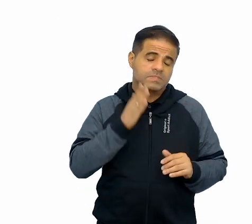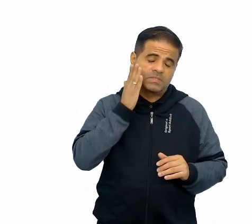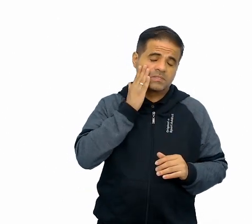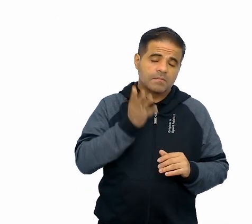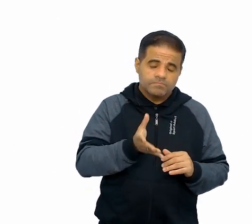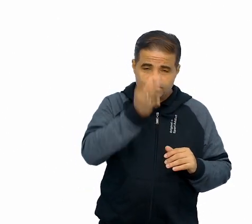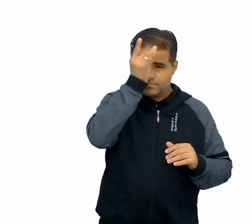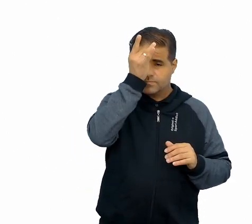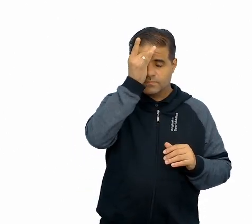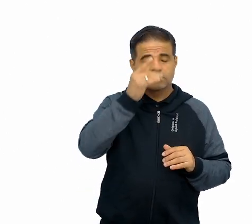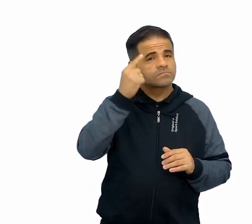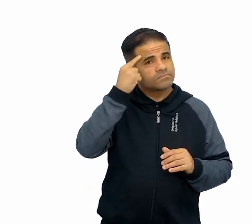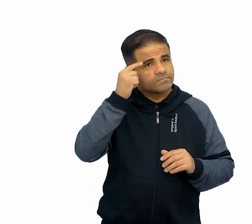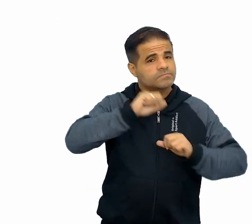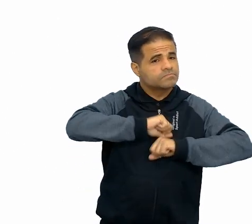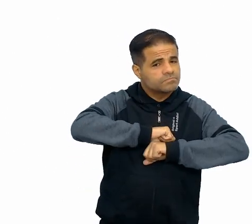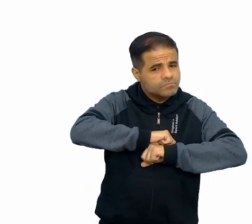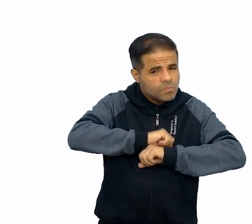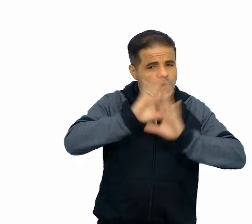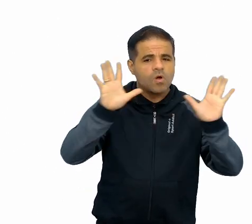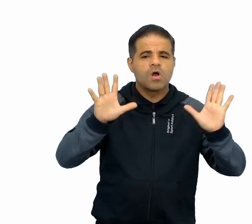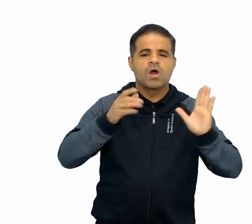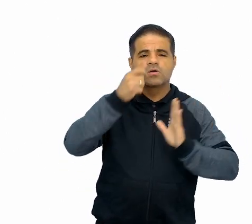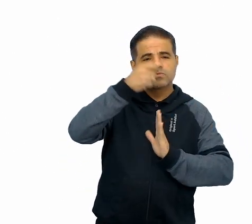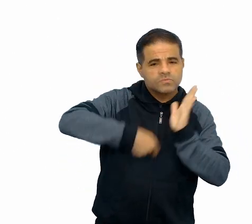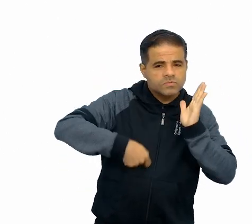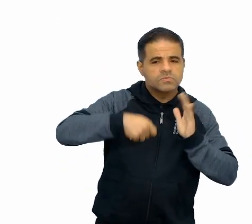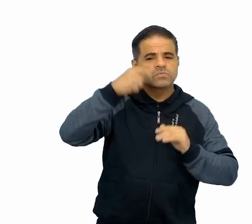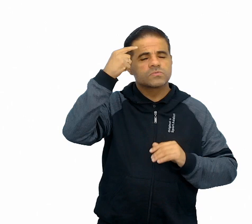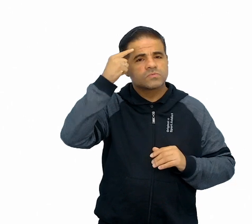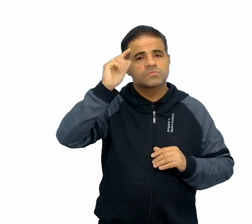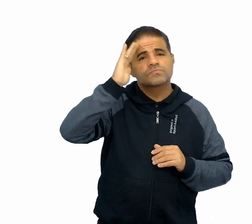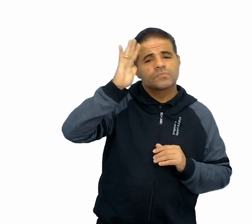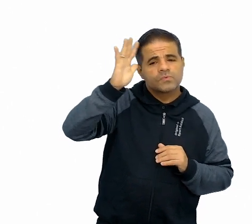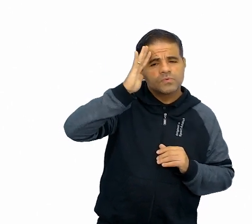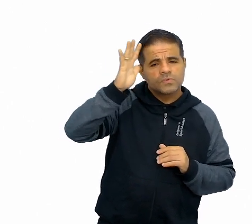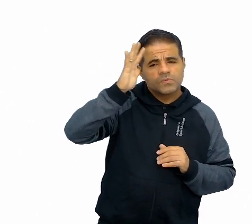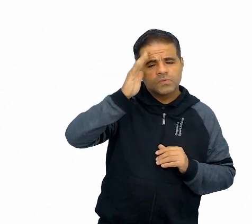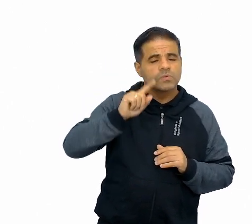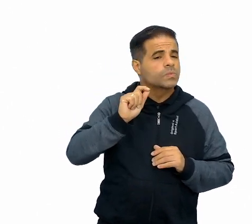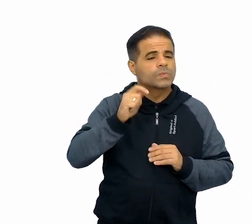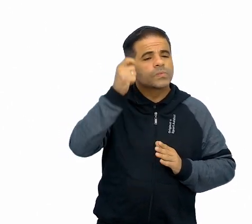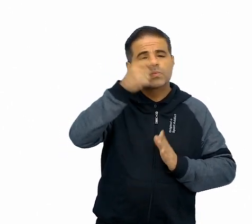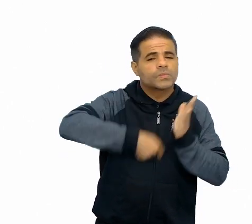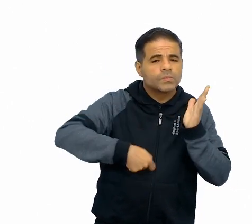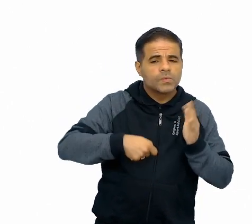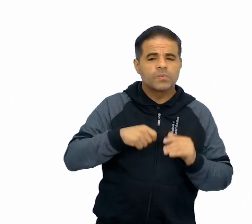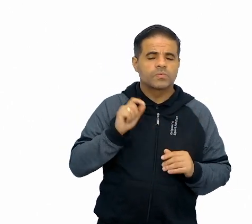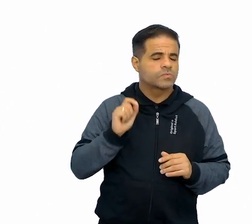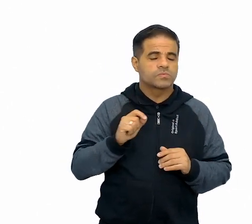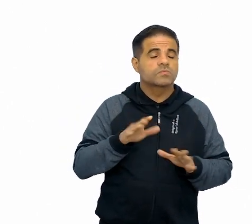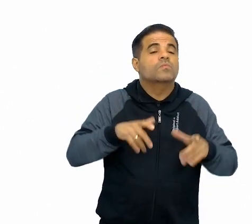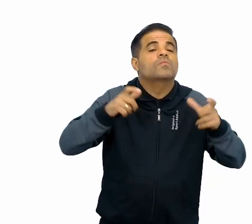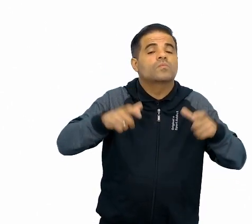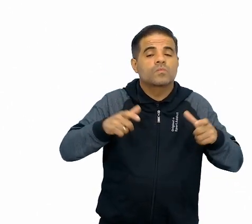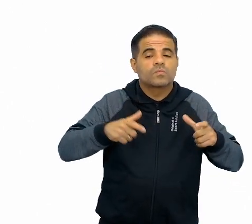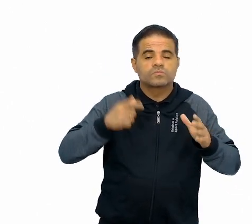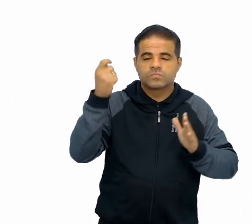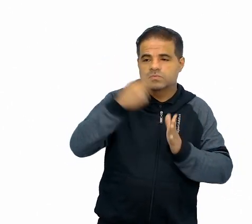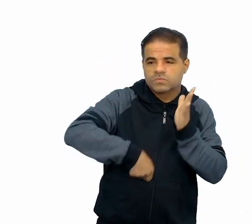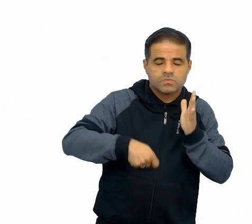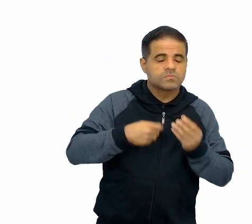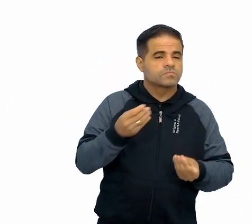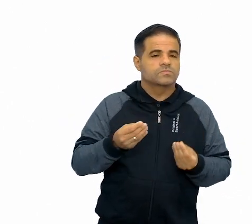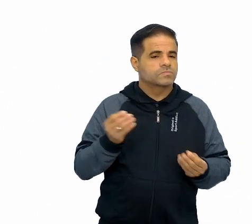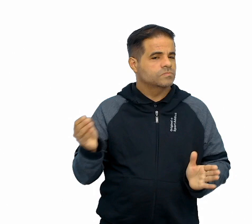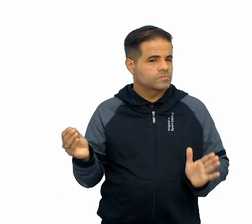cor aos fragmentos escritos, refletindo assim sobre o que está escrito, onde está escrito,